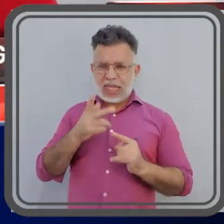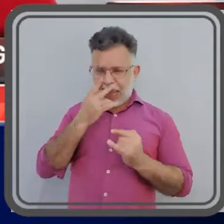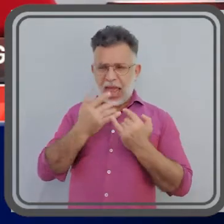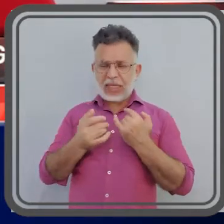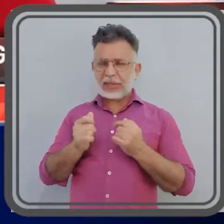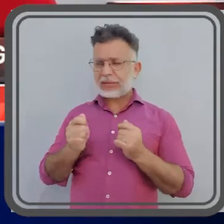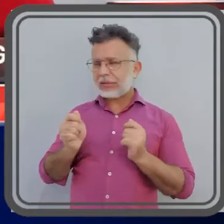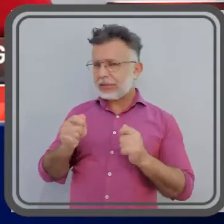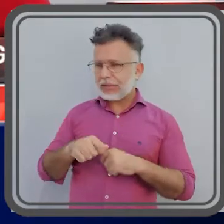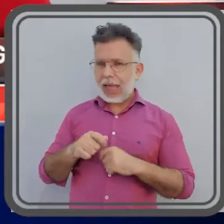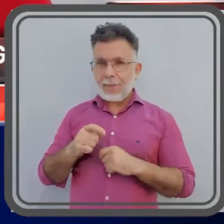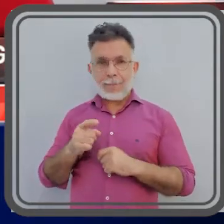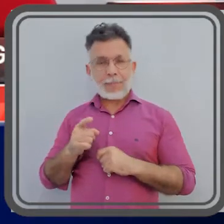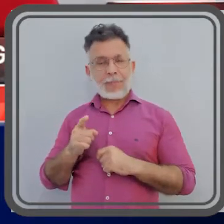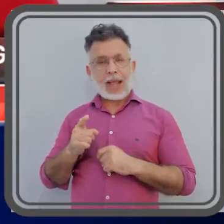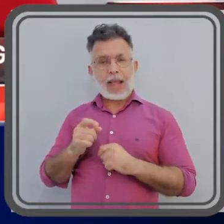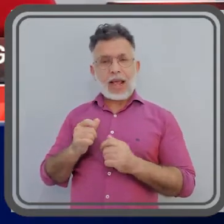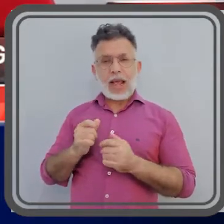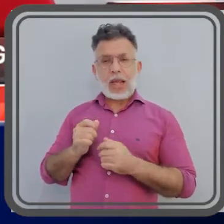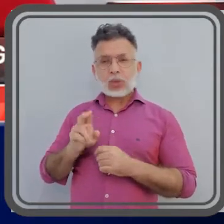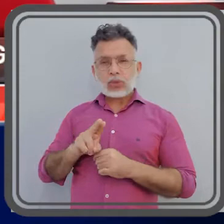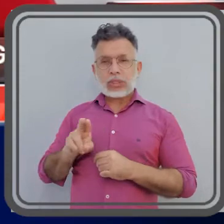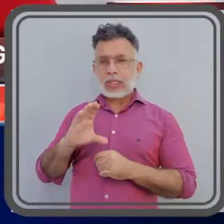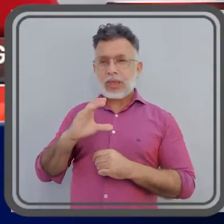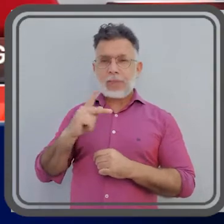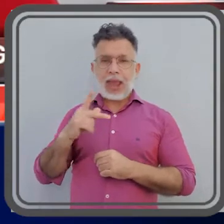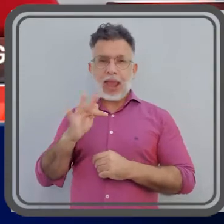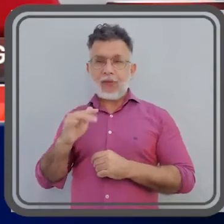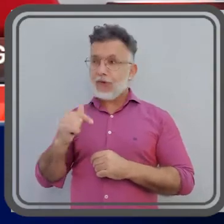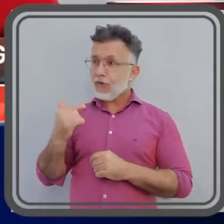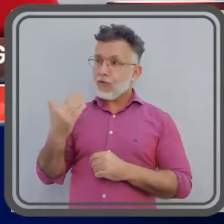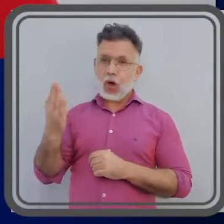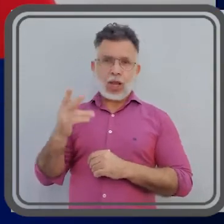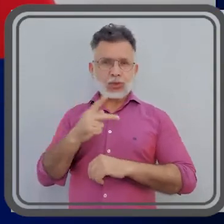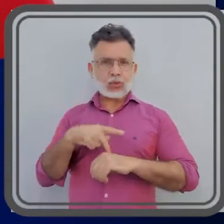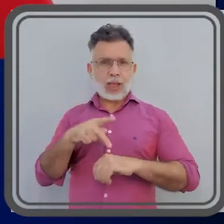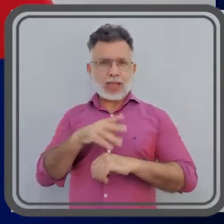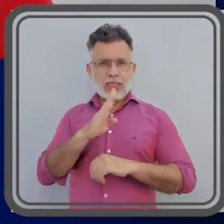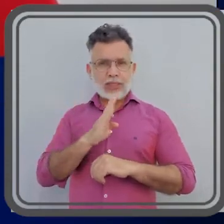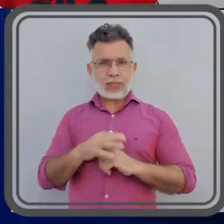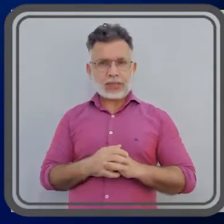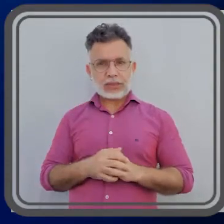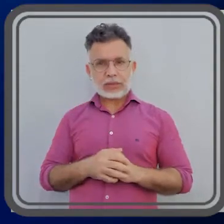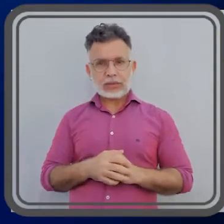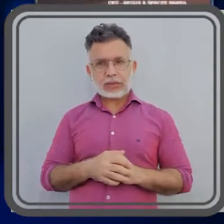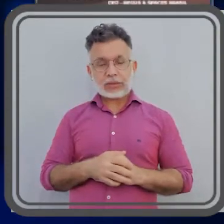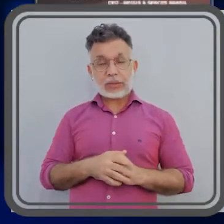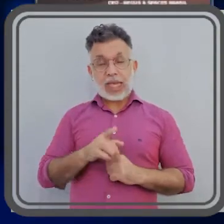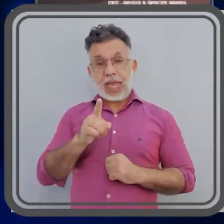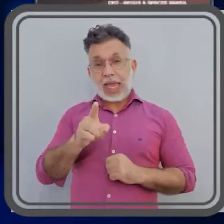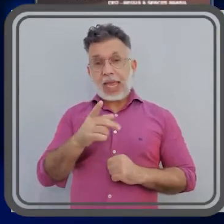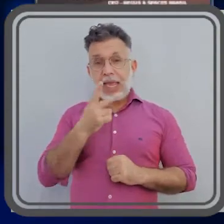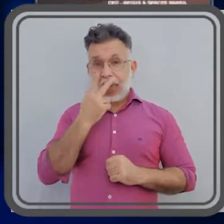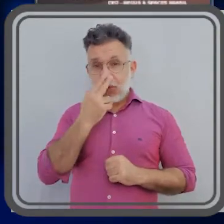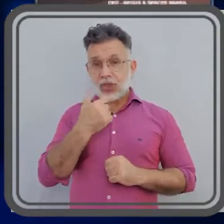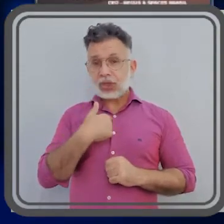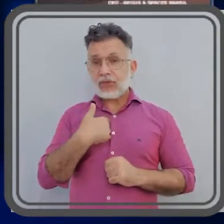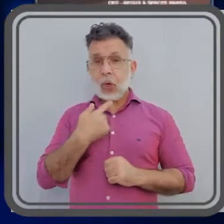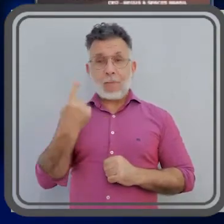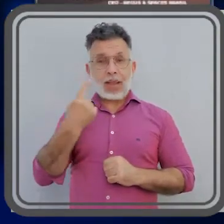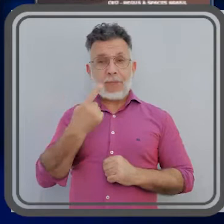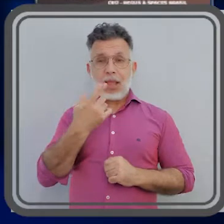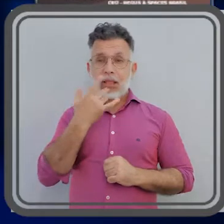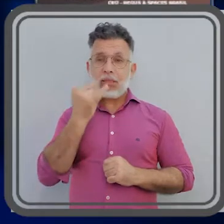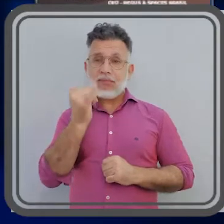O brasileiro está olhando ativos fora do Brasil? Thiago, eu devo ter sido o primeiro aí a falar publicamente de